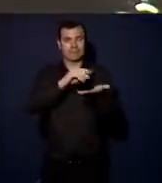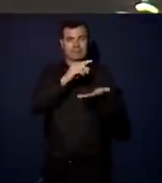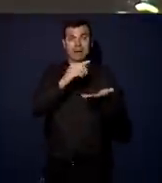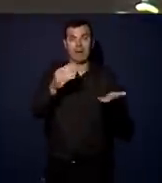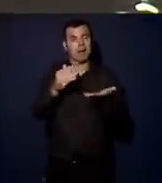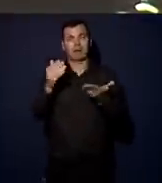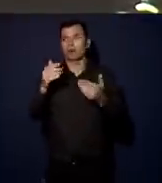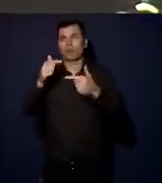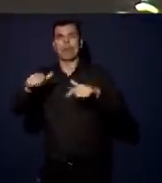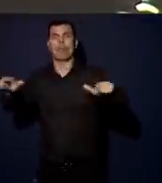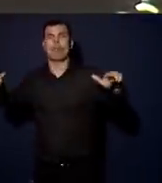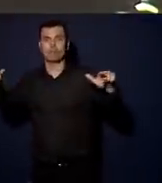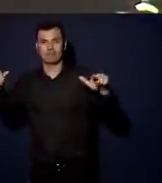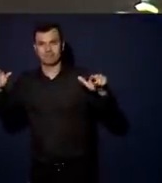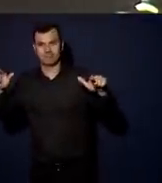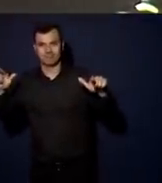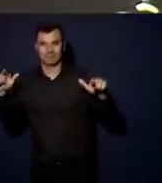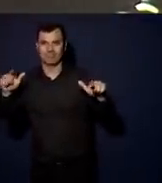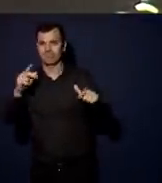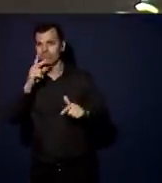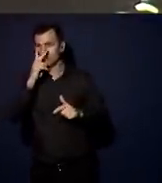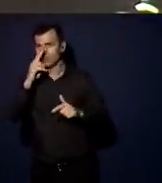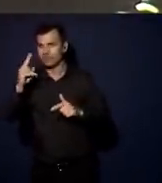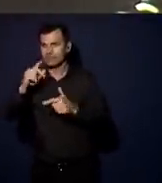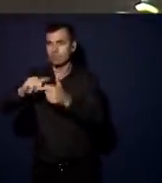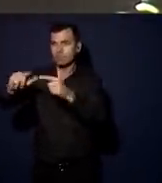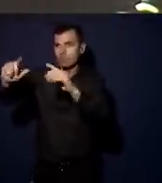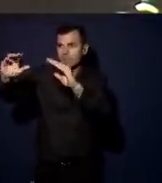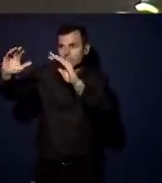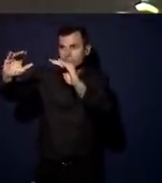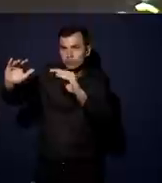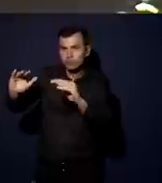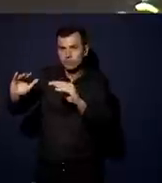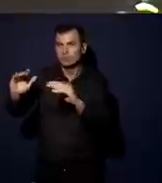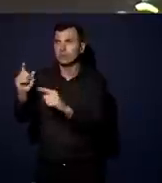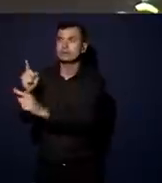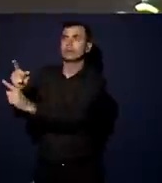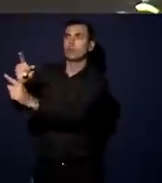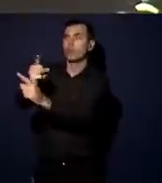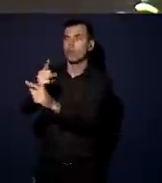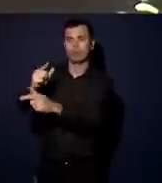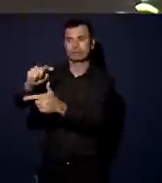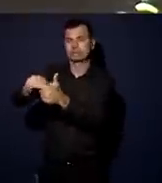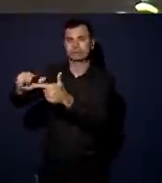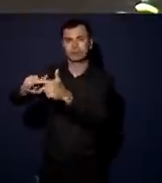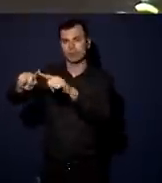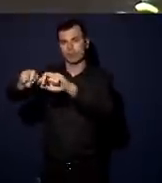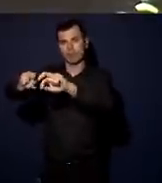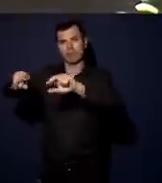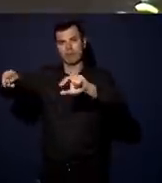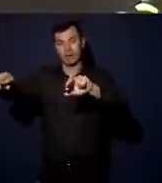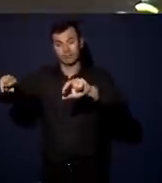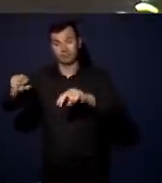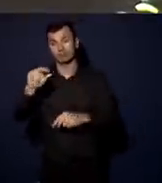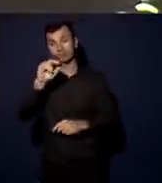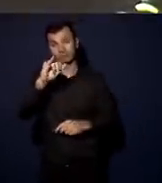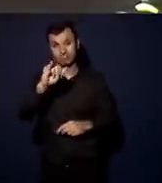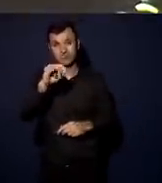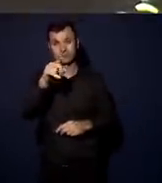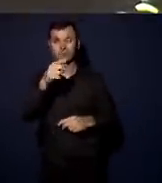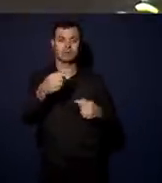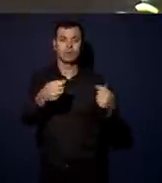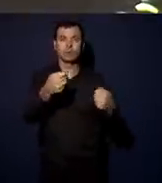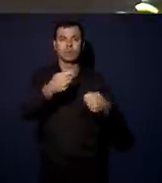baixou a represa lá você começa a ver todos os galhos que tem na represa agora então quem não tem o seu negócio Quem não